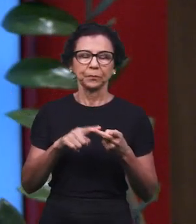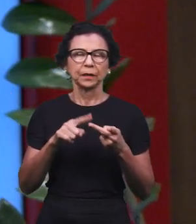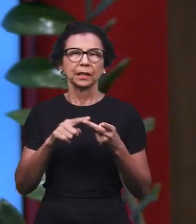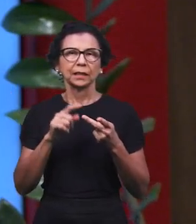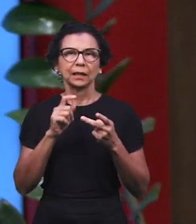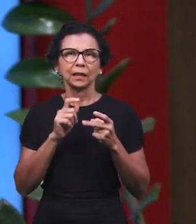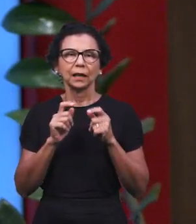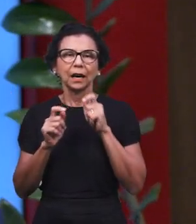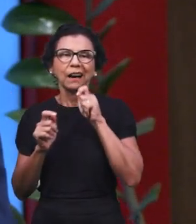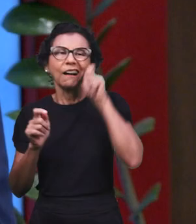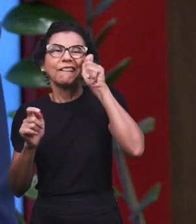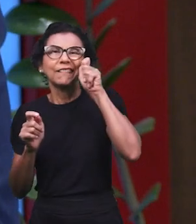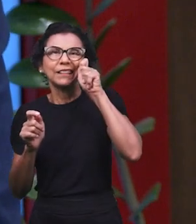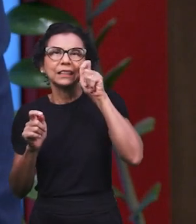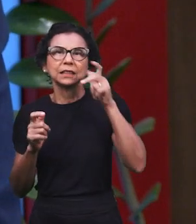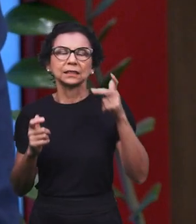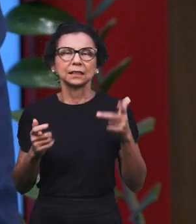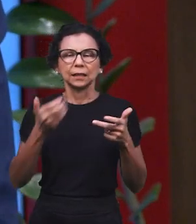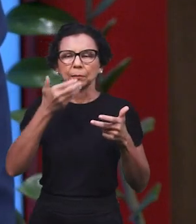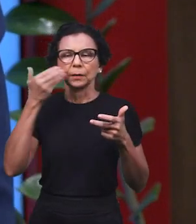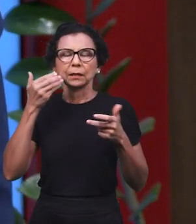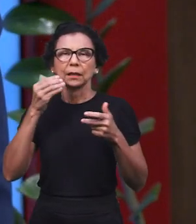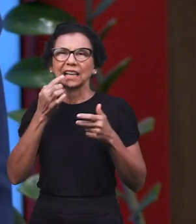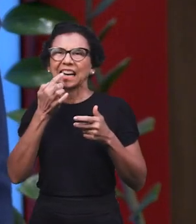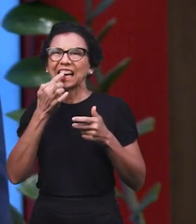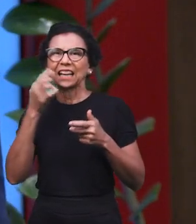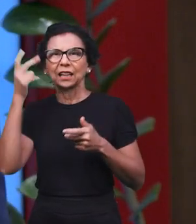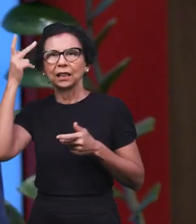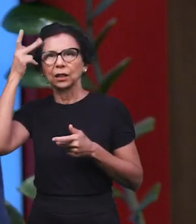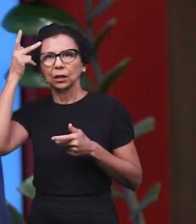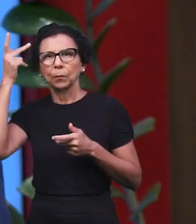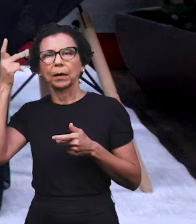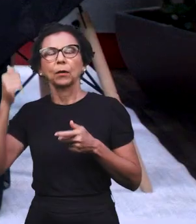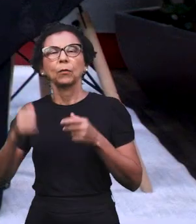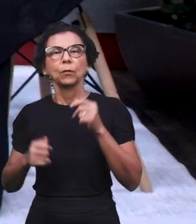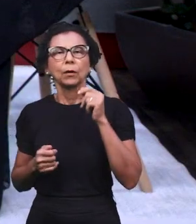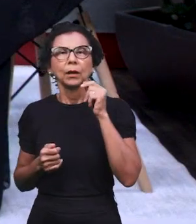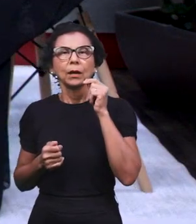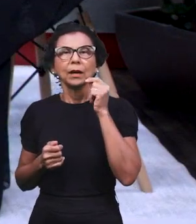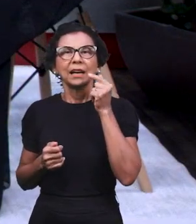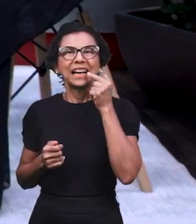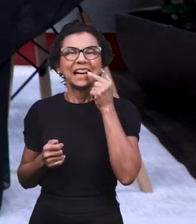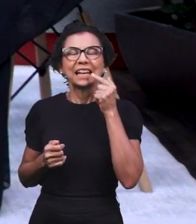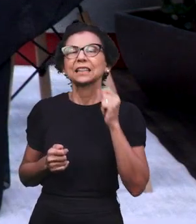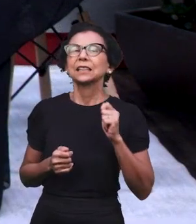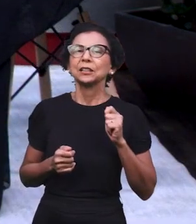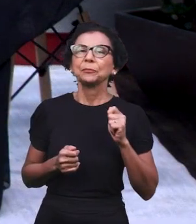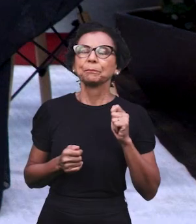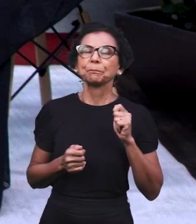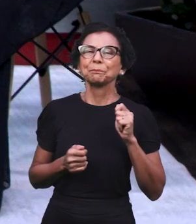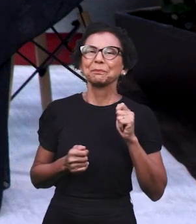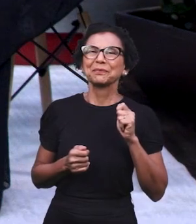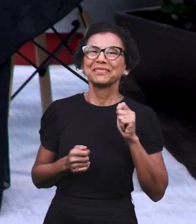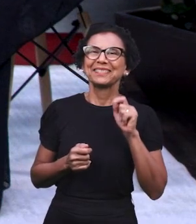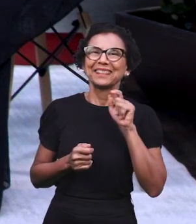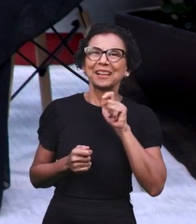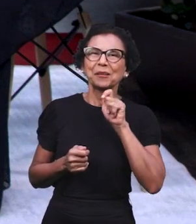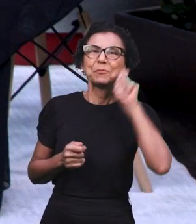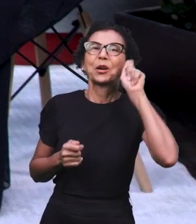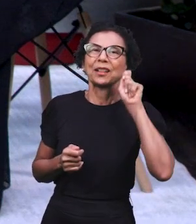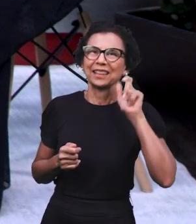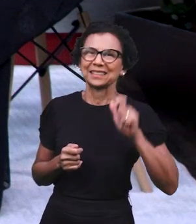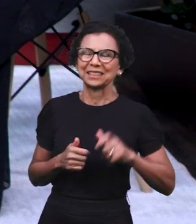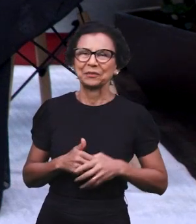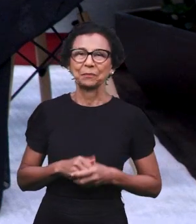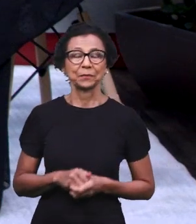macia e a prótese com a escova dura. Agora complicou, né? Então, tem que ter duas escovas. Fica a dica já. Sim, duas escovas,